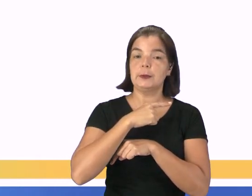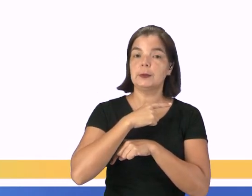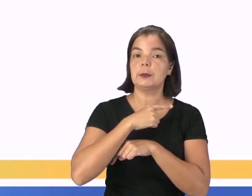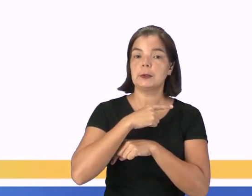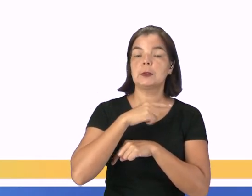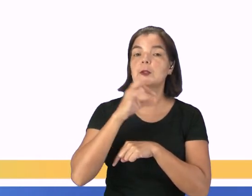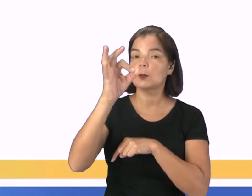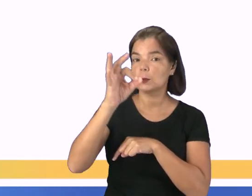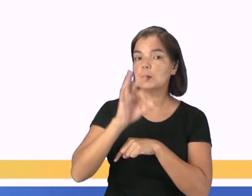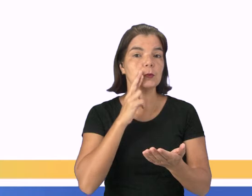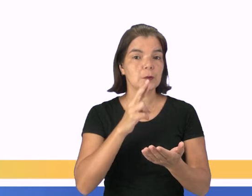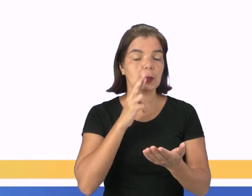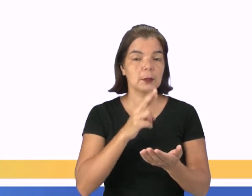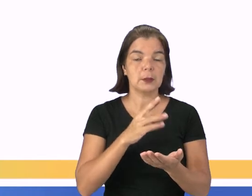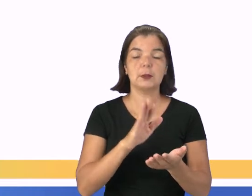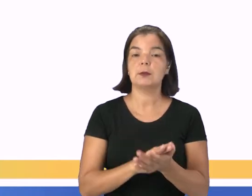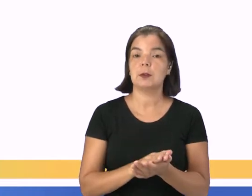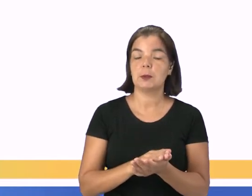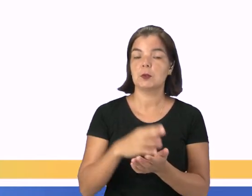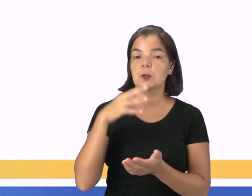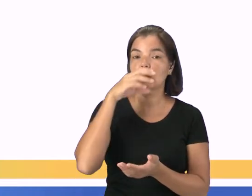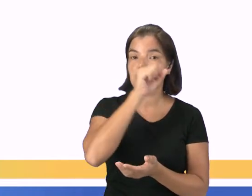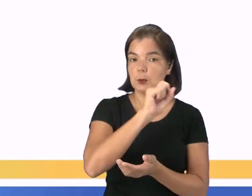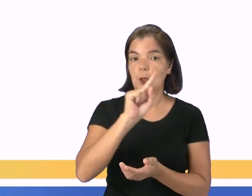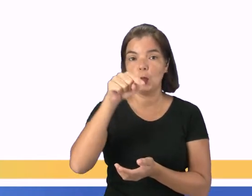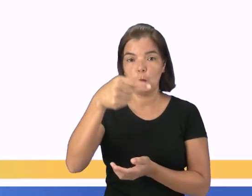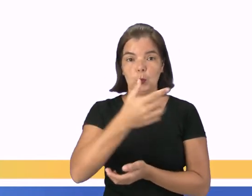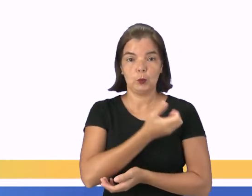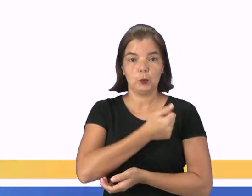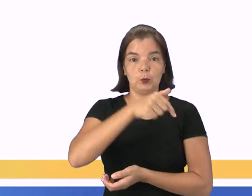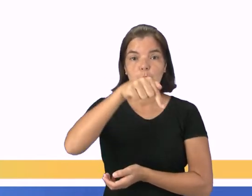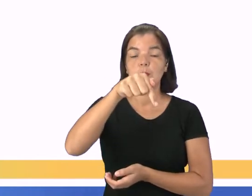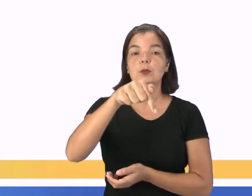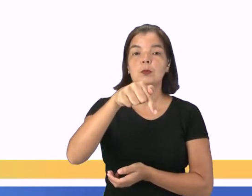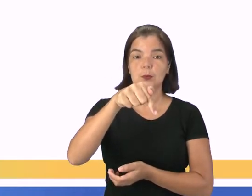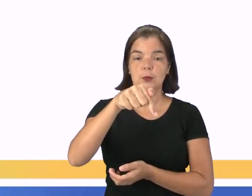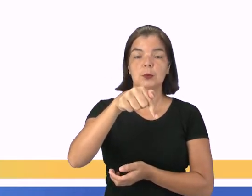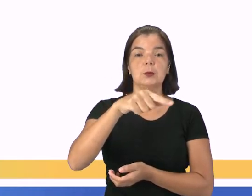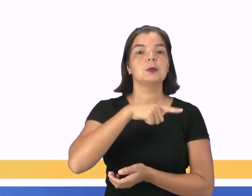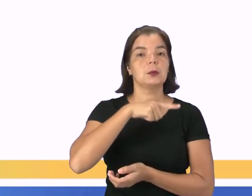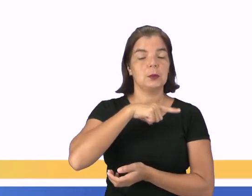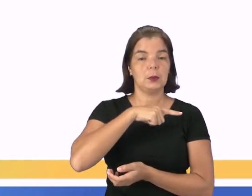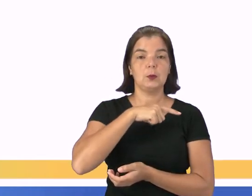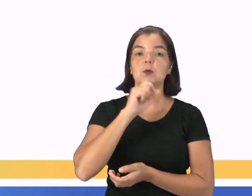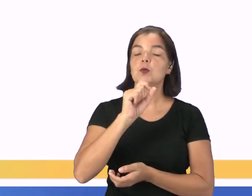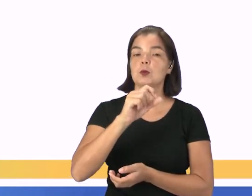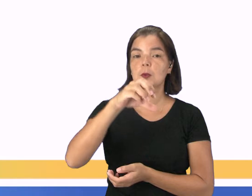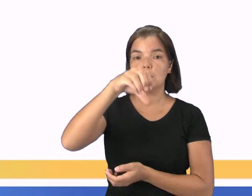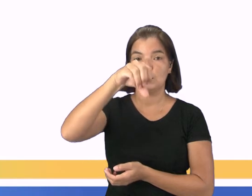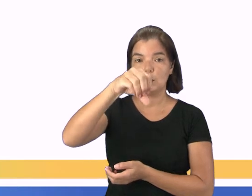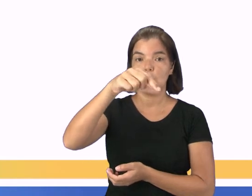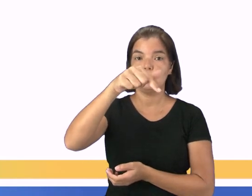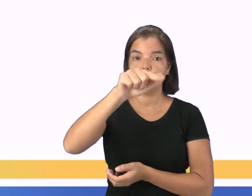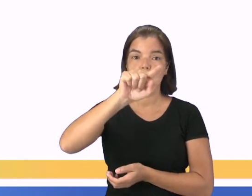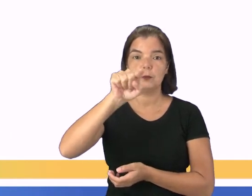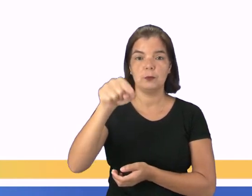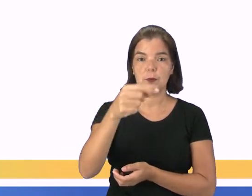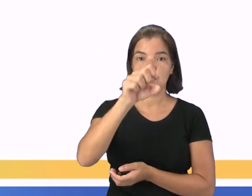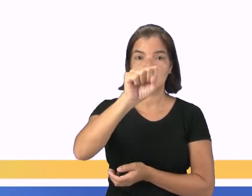potências aí de 10, né? Então, nós temos que dividir por 100, então nós devemos andar,